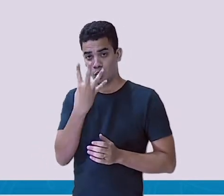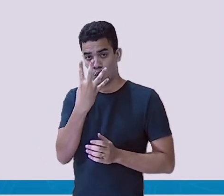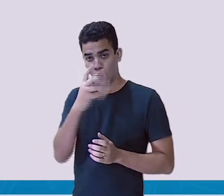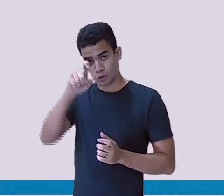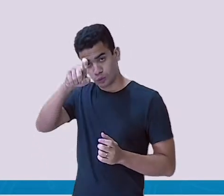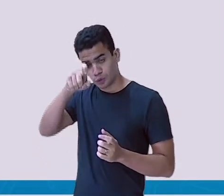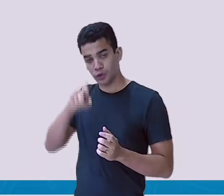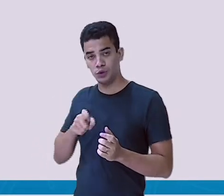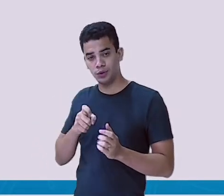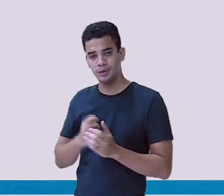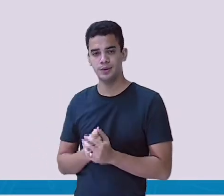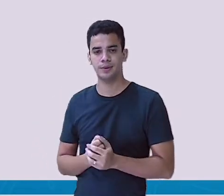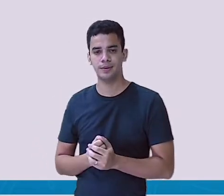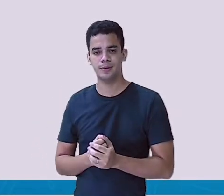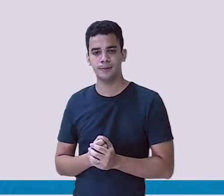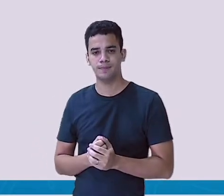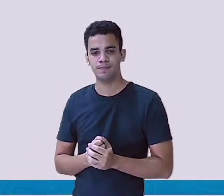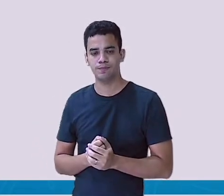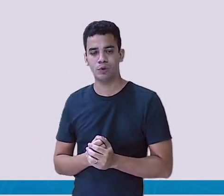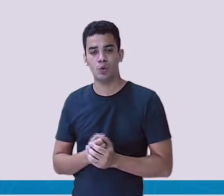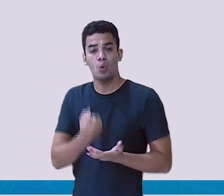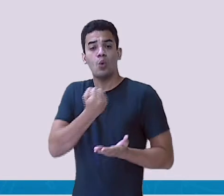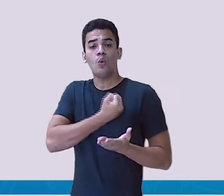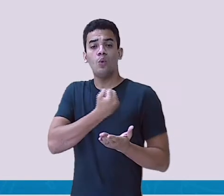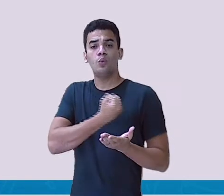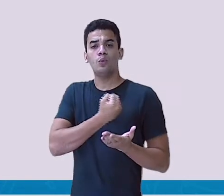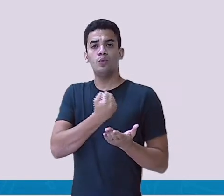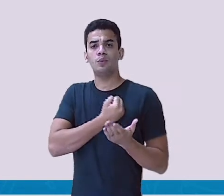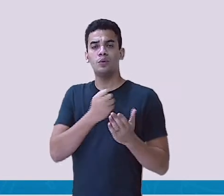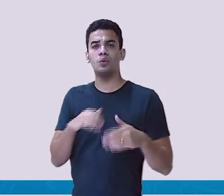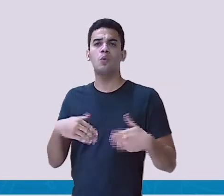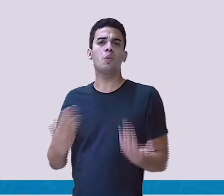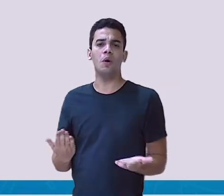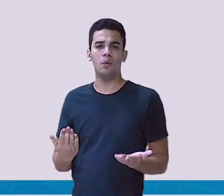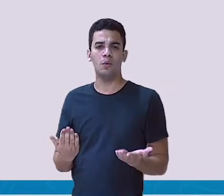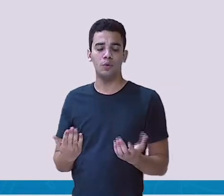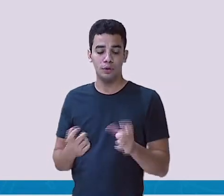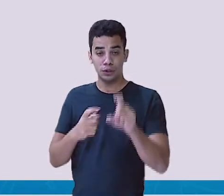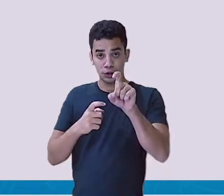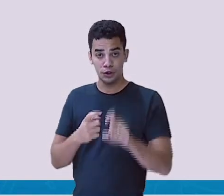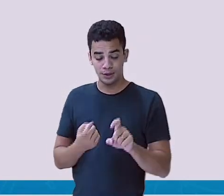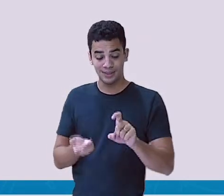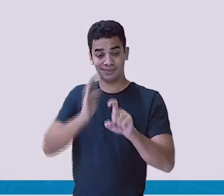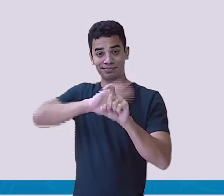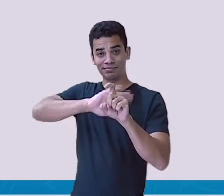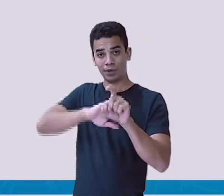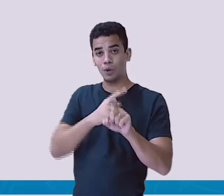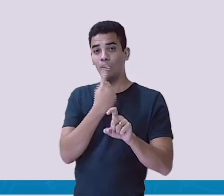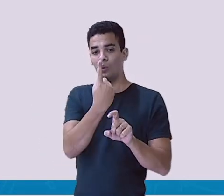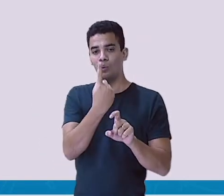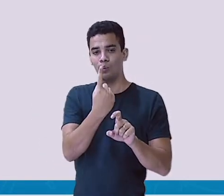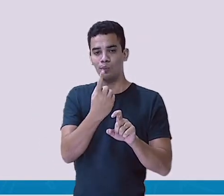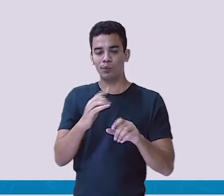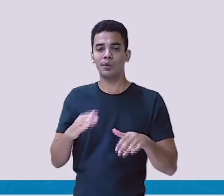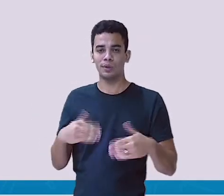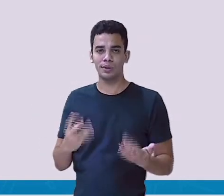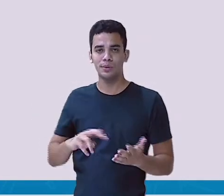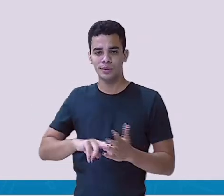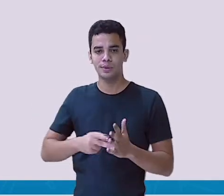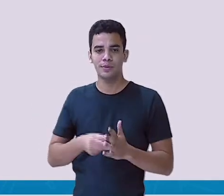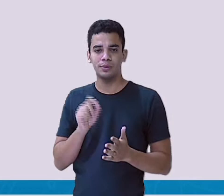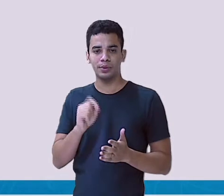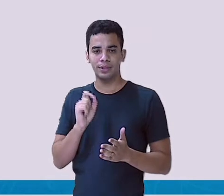4x. Quem é o expoente de x aqui? É o 1. Então, esse monômio vai ser de primeiro